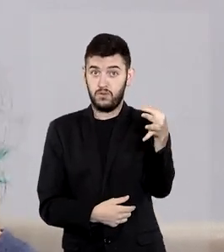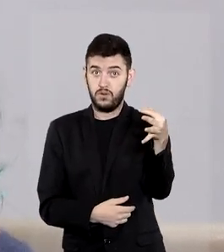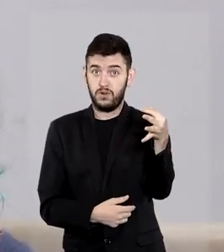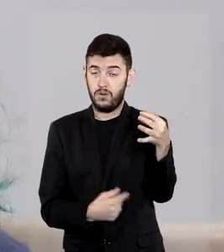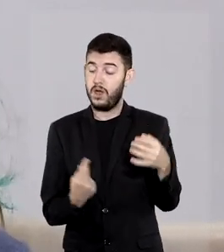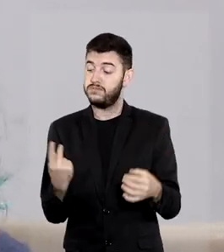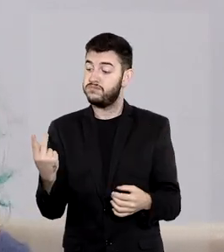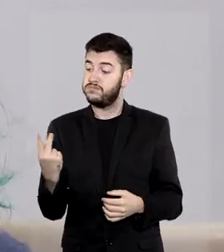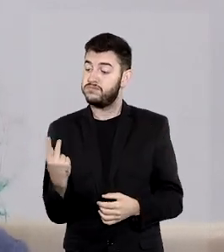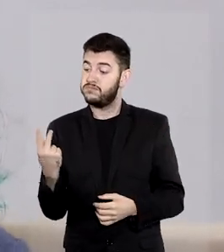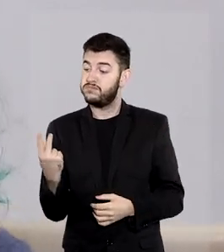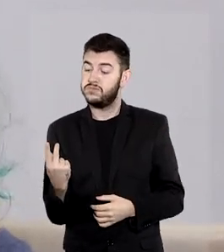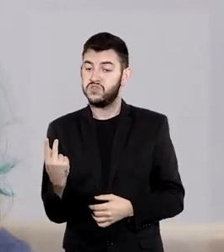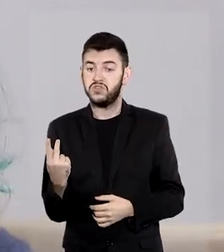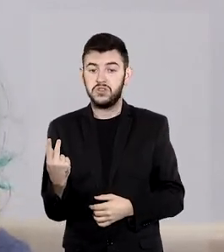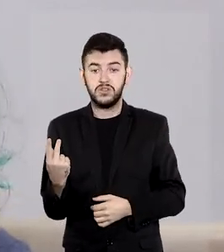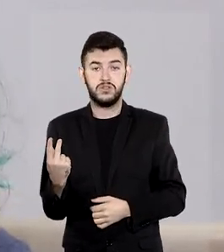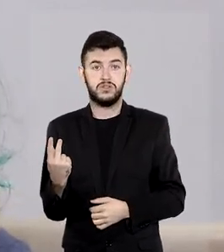a gente estaria